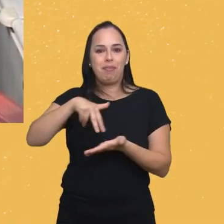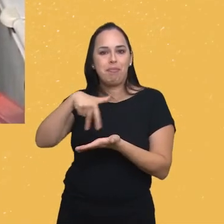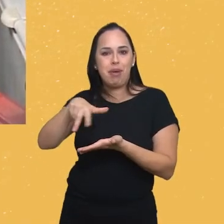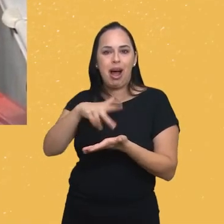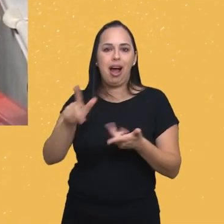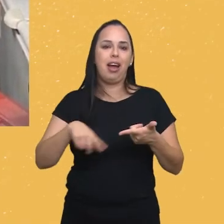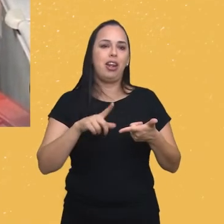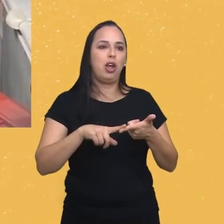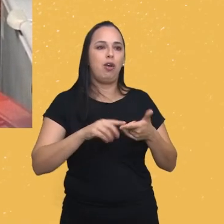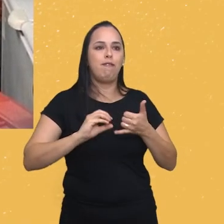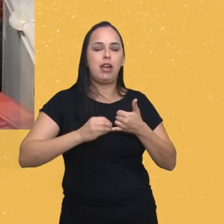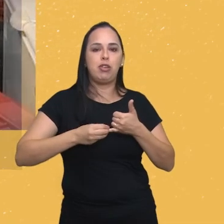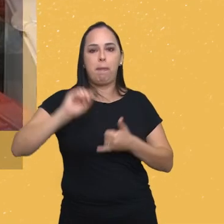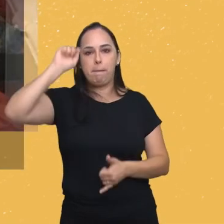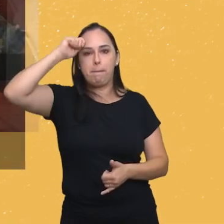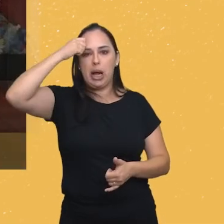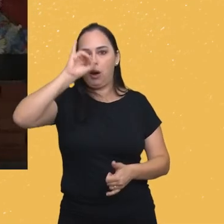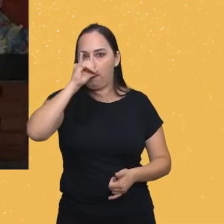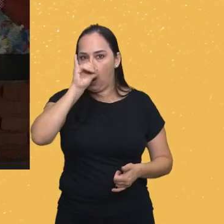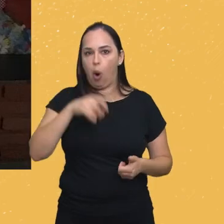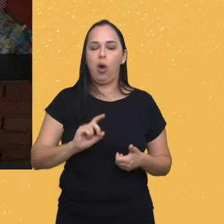bailes, feijoada,